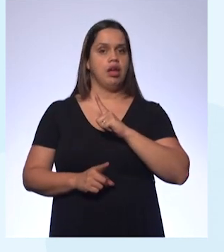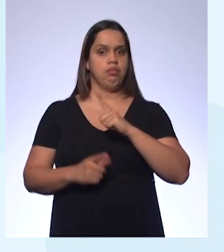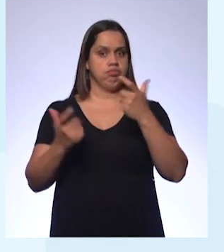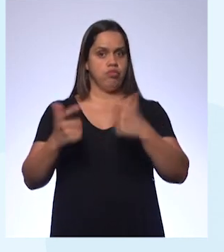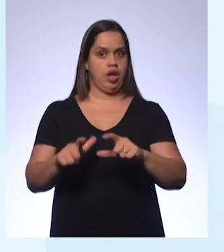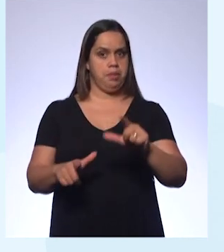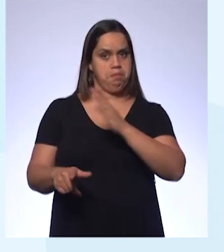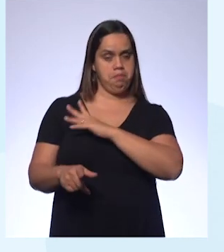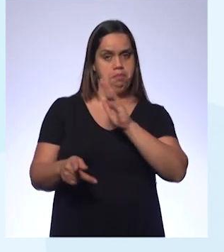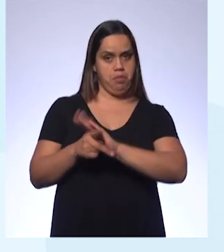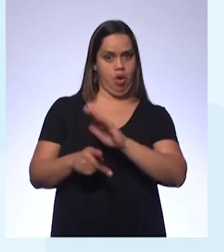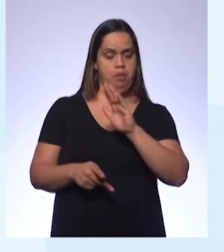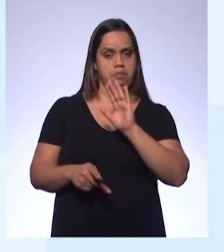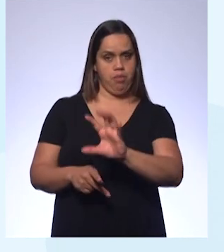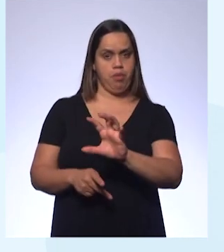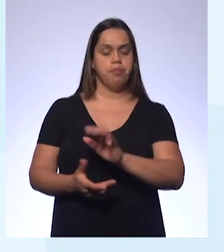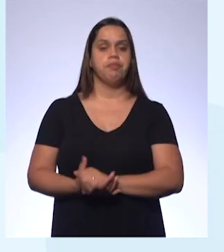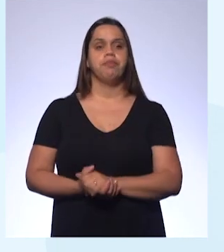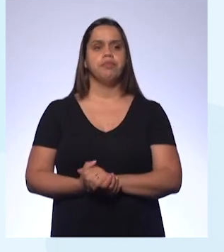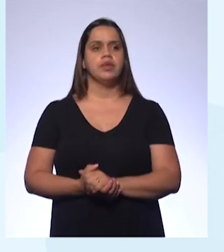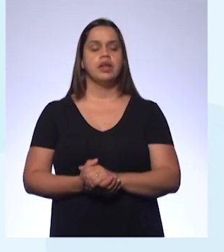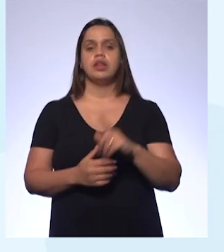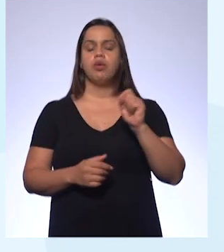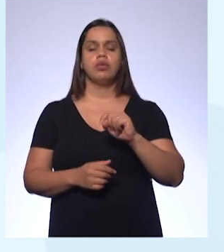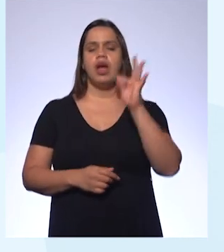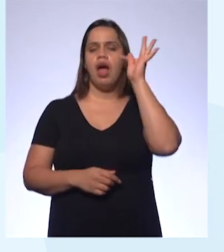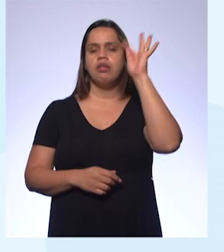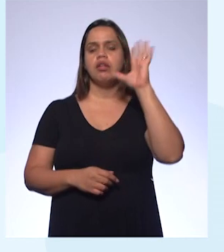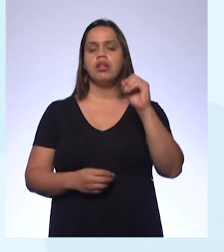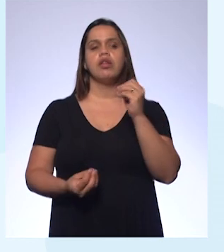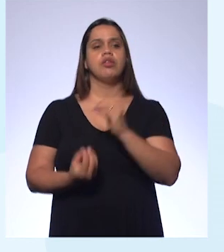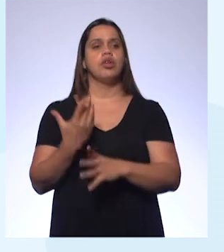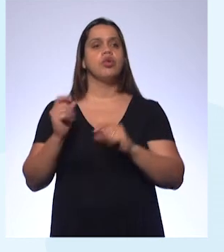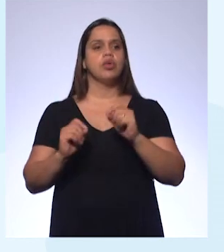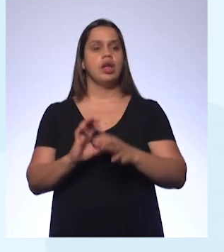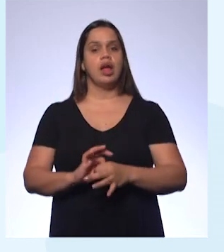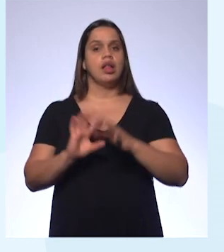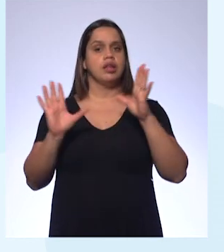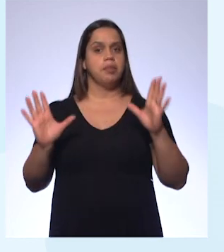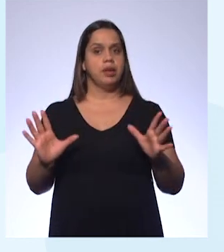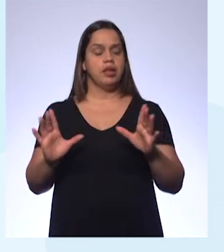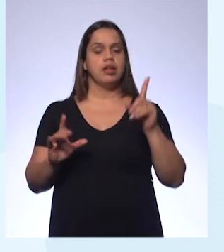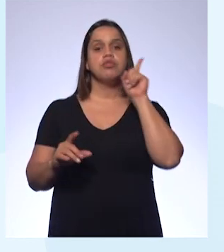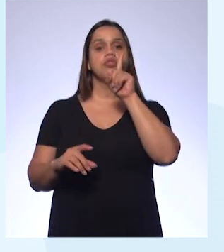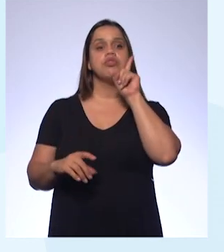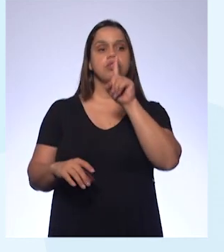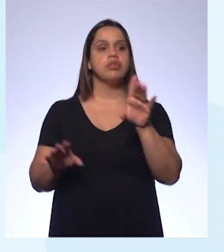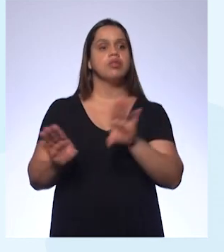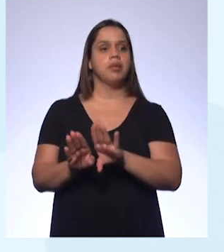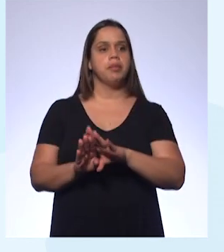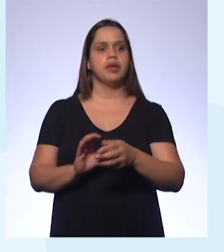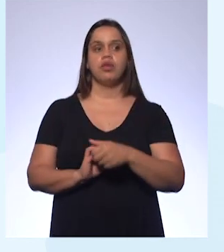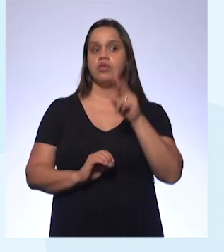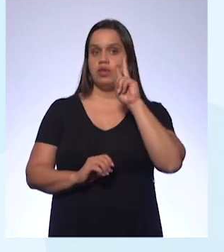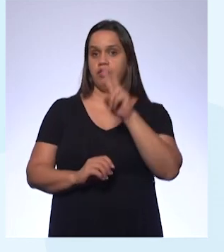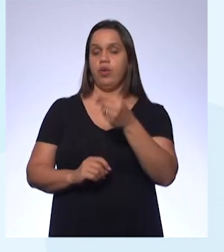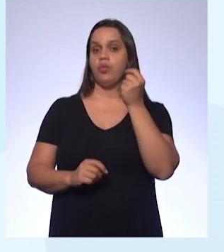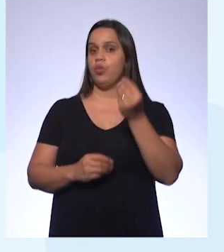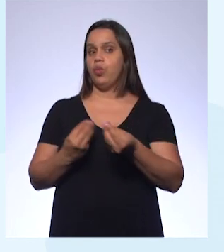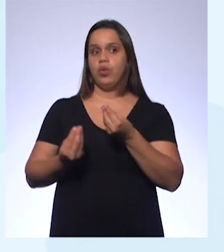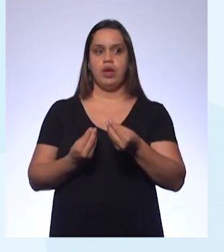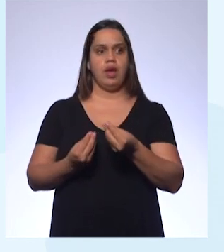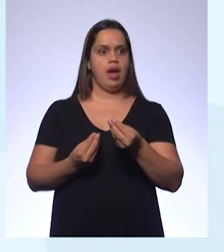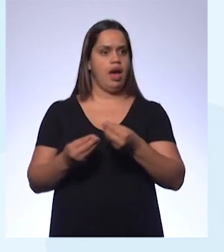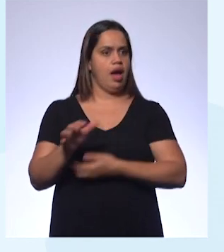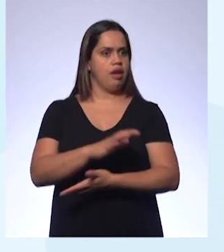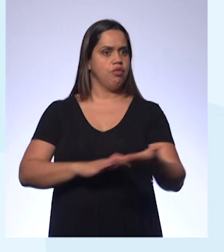As teorias de John Locke inspiraram a Revolução Gloriosa, a independência dos Estados Unidos, tá? Então, vocês vejam aí, a Revolução Gloriosa a